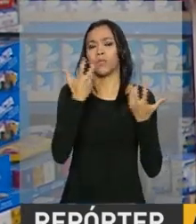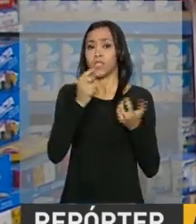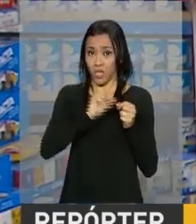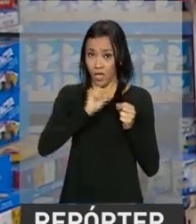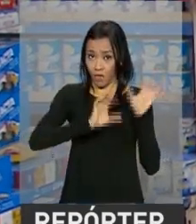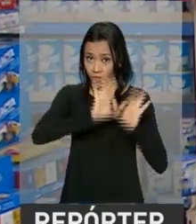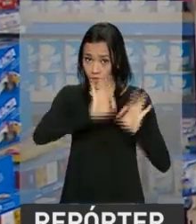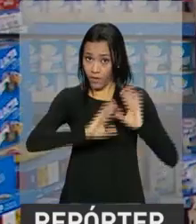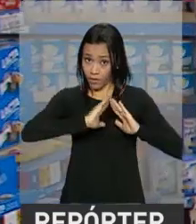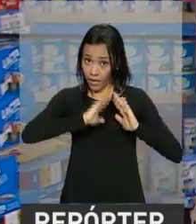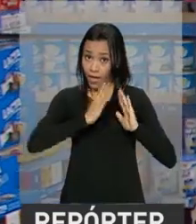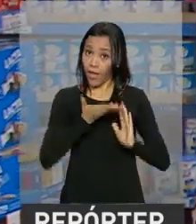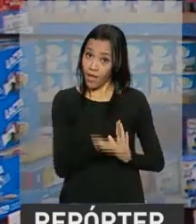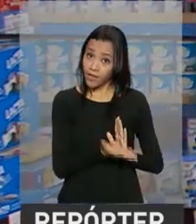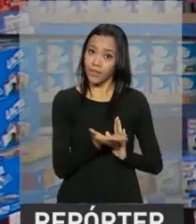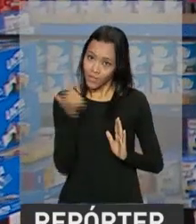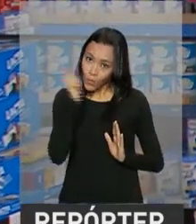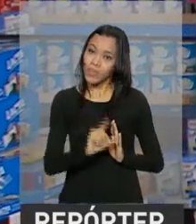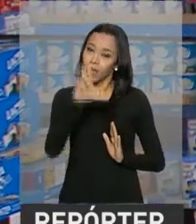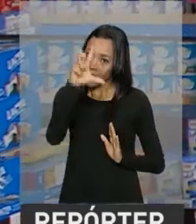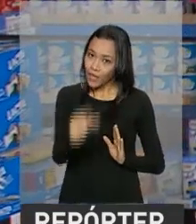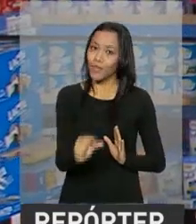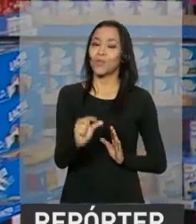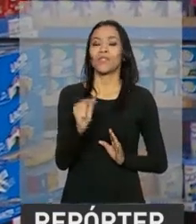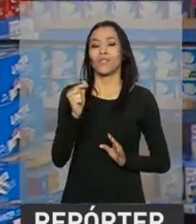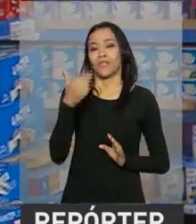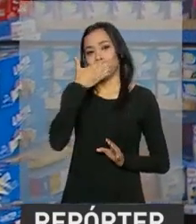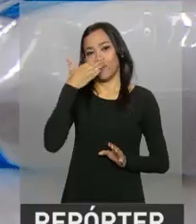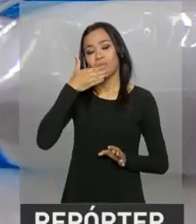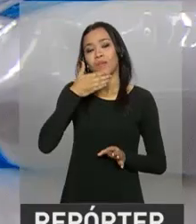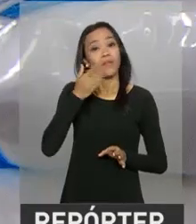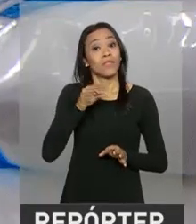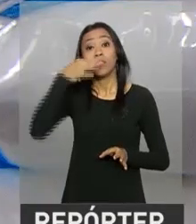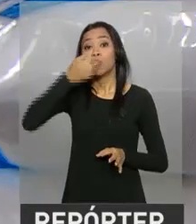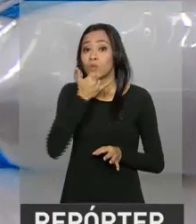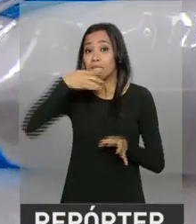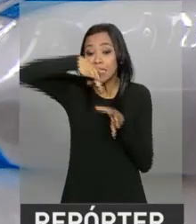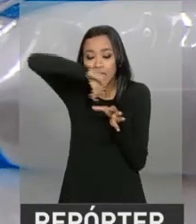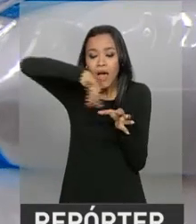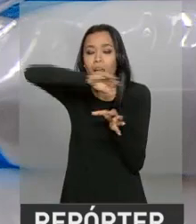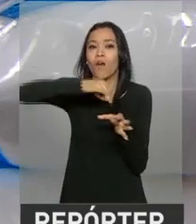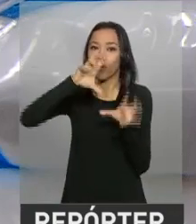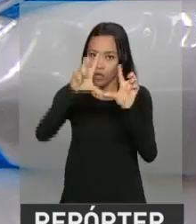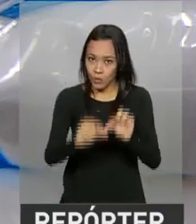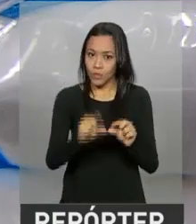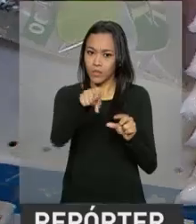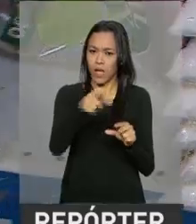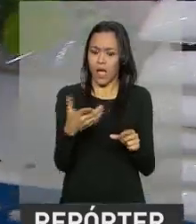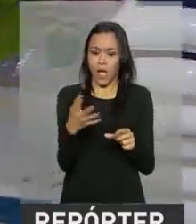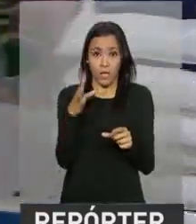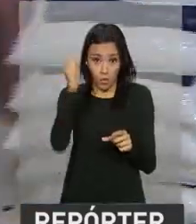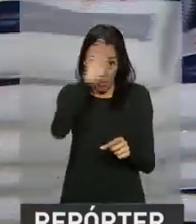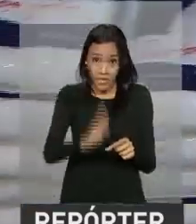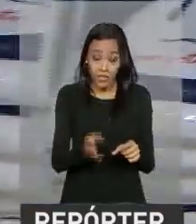casa e você vai conseguir reduzir muito a quantidade de sódio que você ingere a quantidade de sal consumida pelos brasileiros